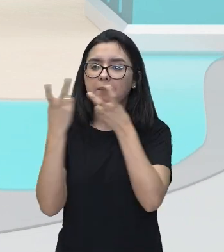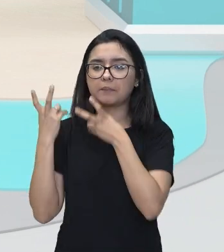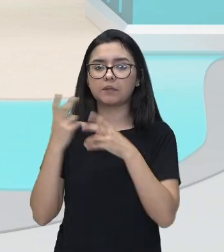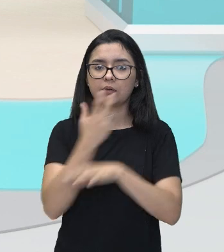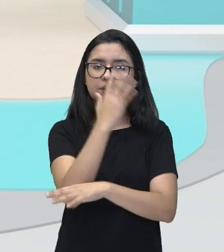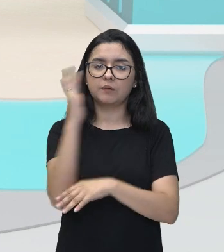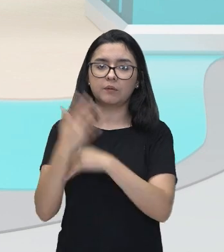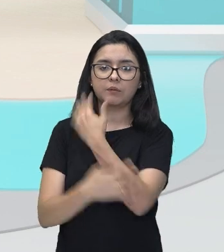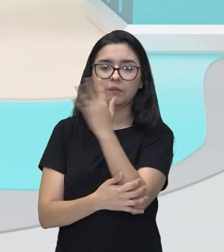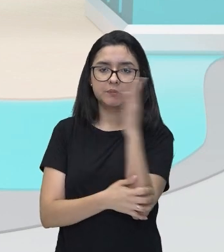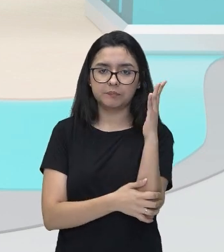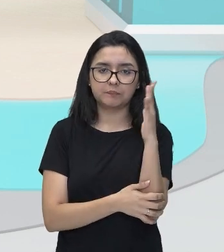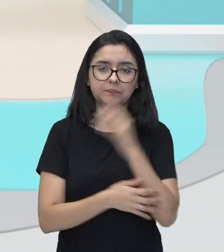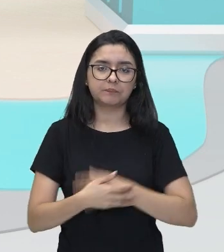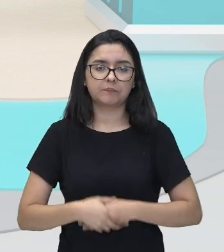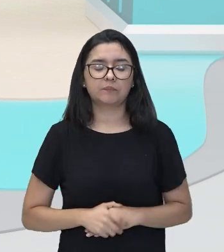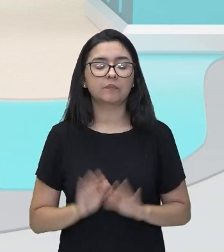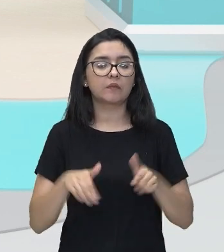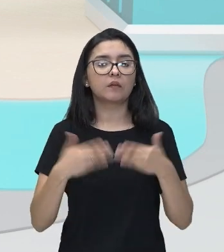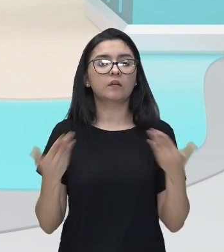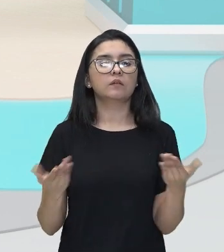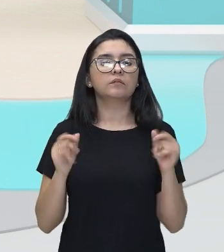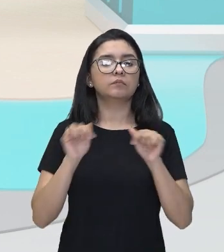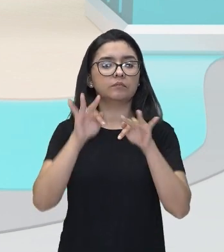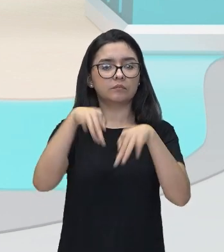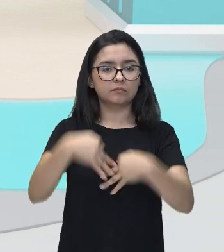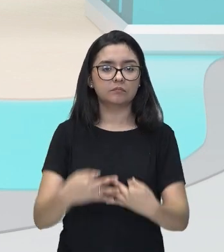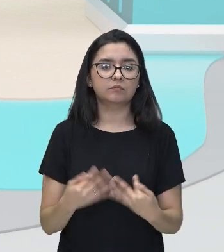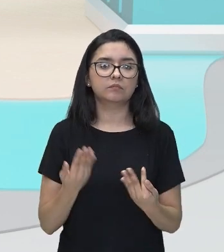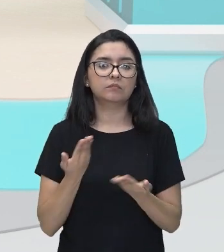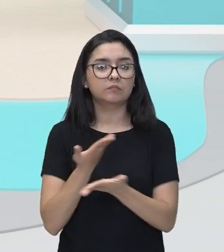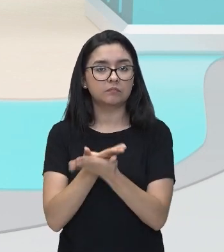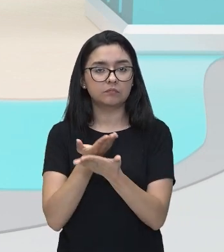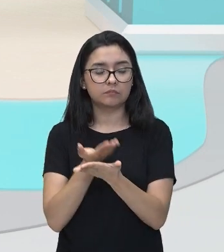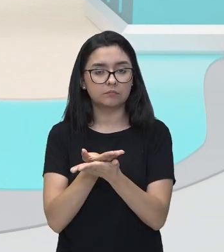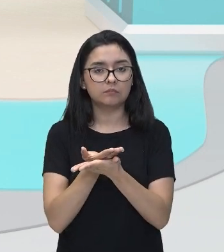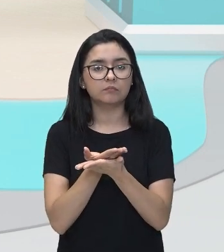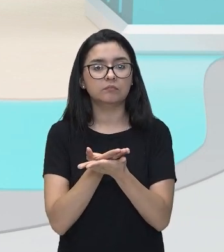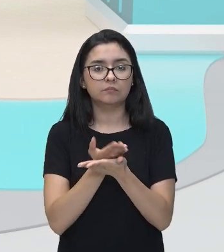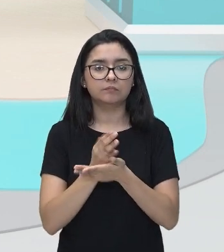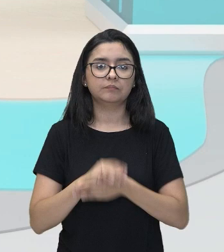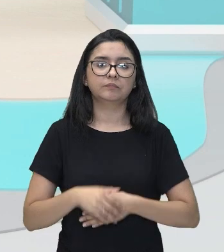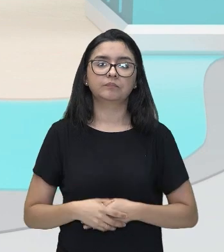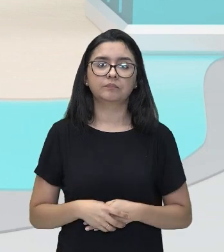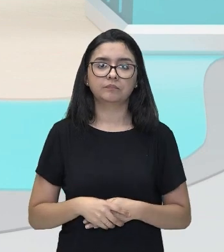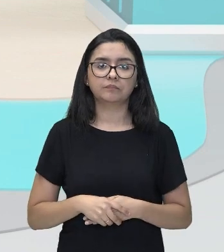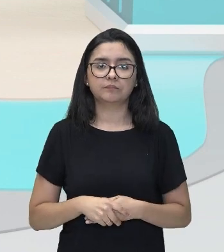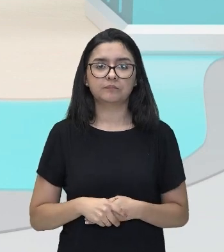natureza. Então, assim chegamos ao final da nossa aula.